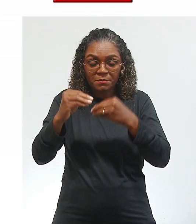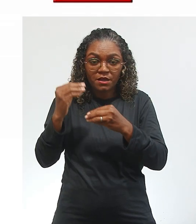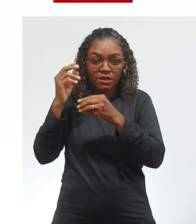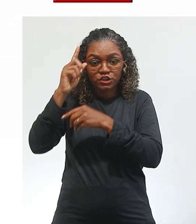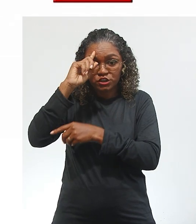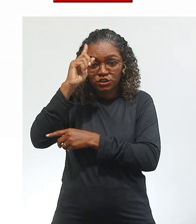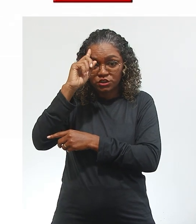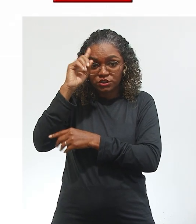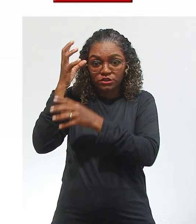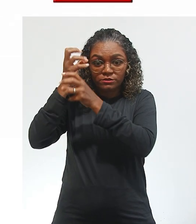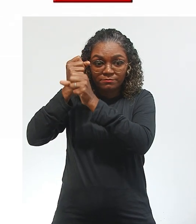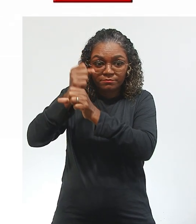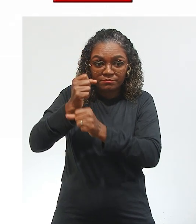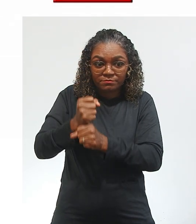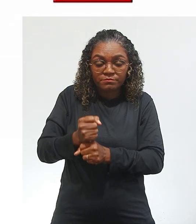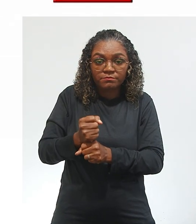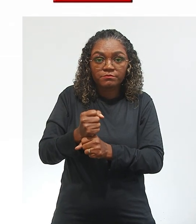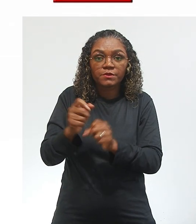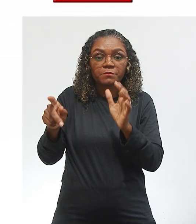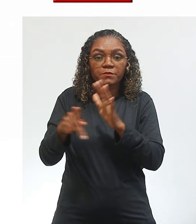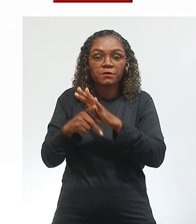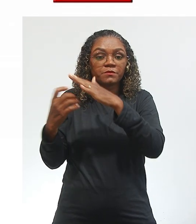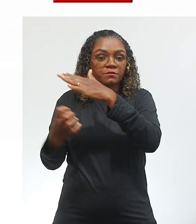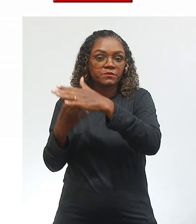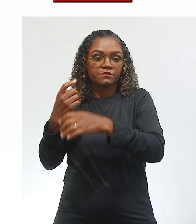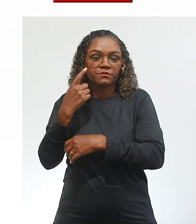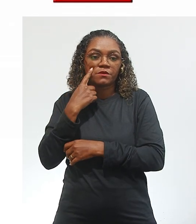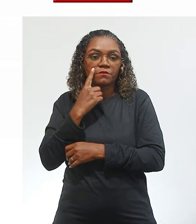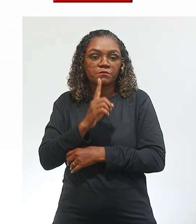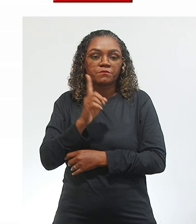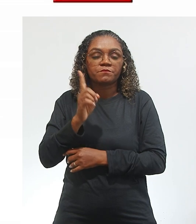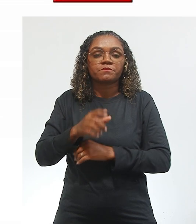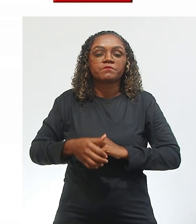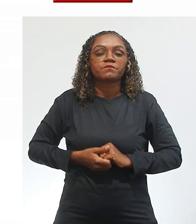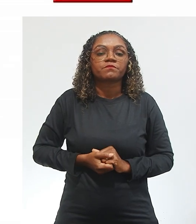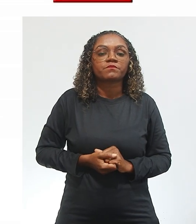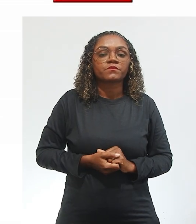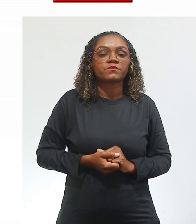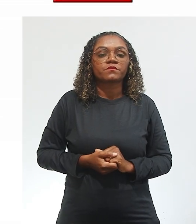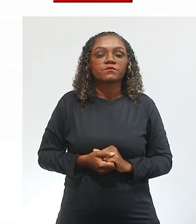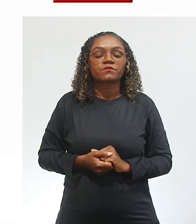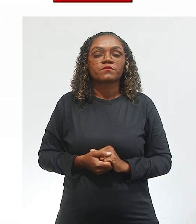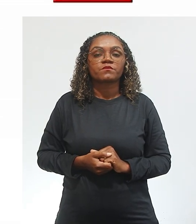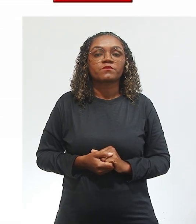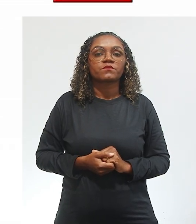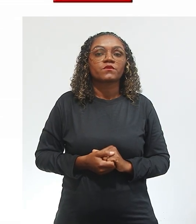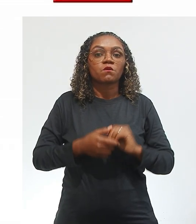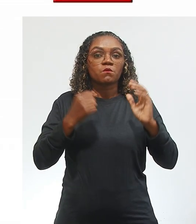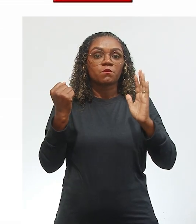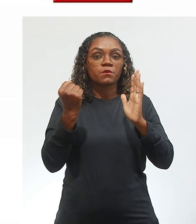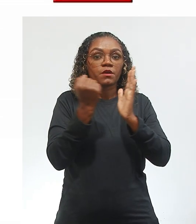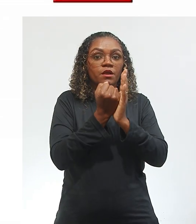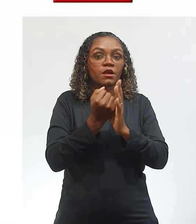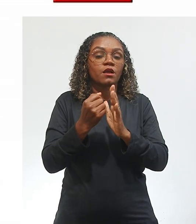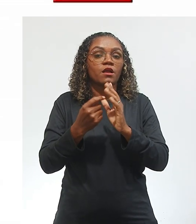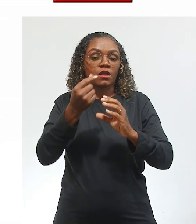social, né, no valor de quanto? O valor de 20 mil, sendo que foi